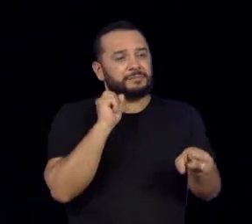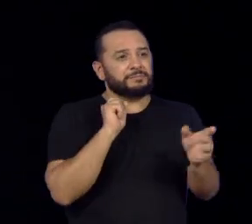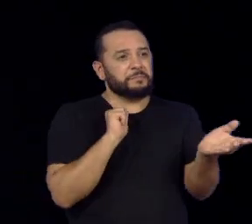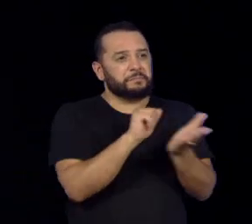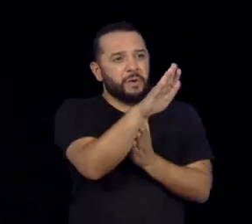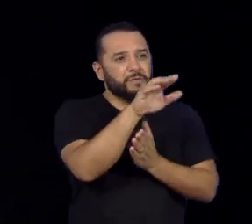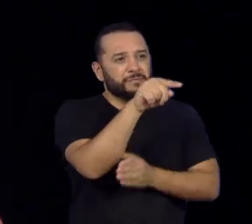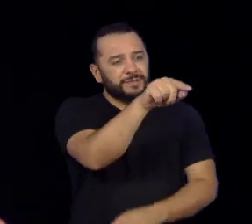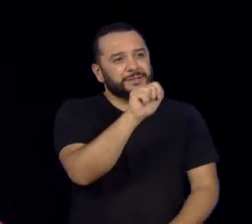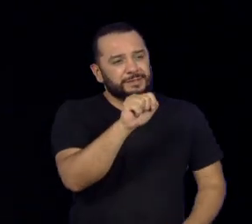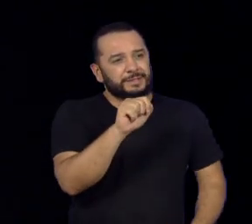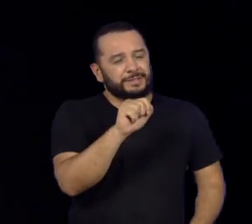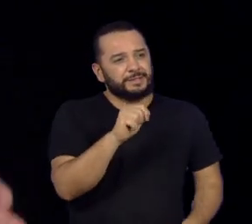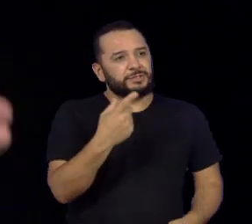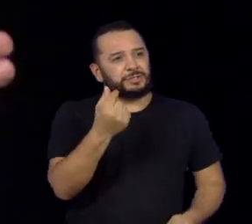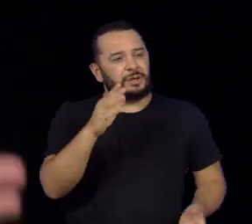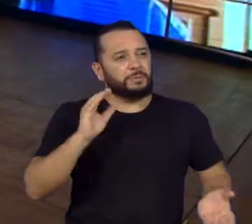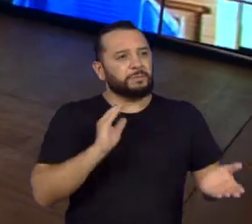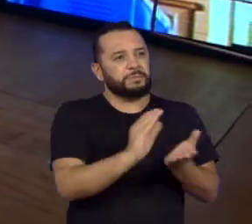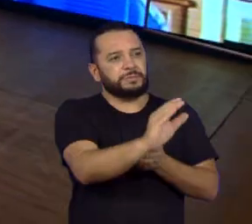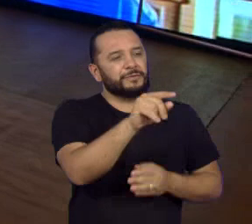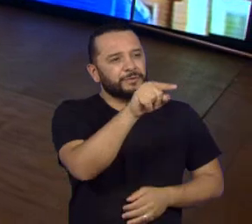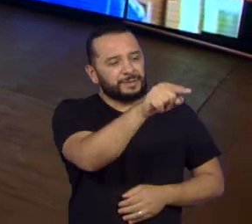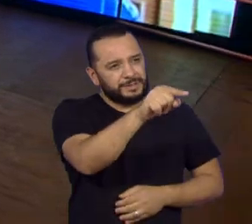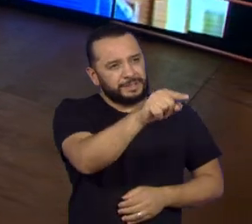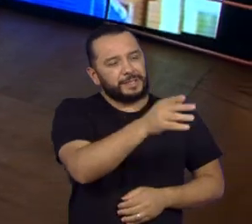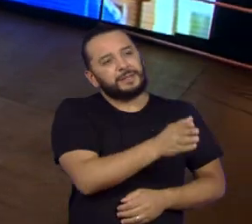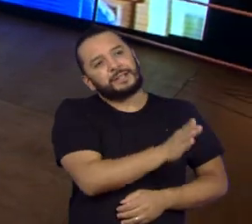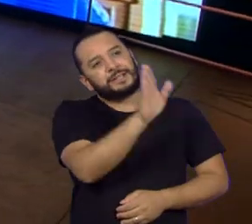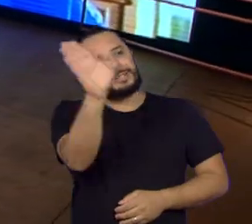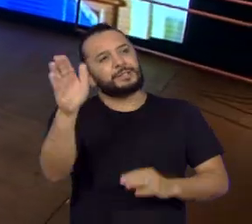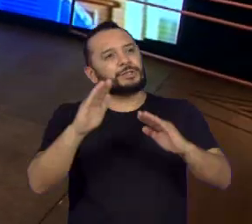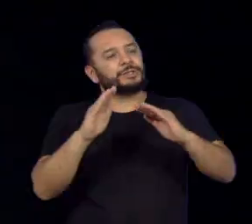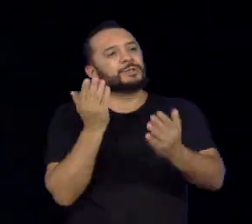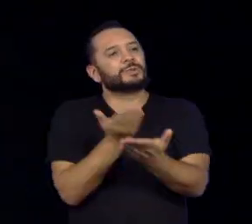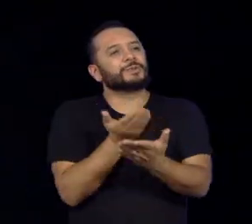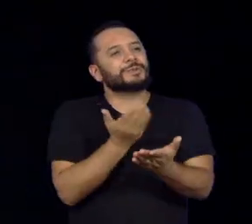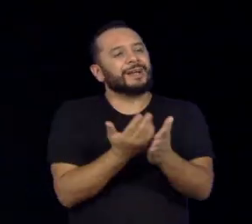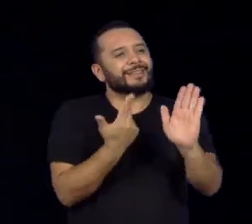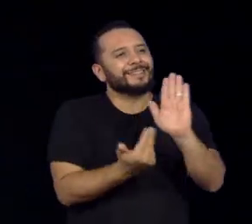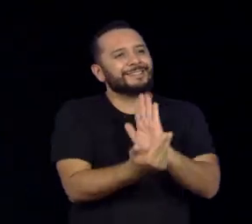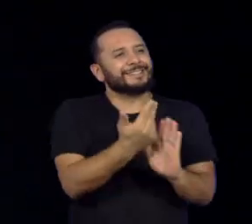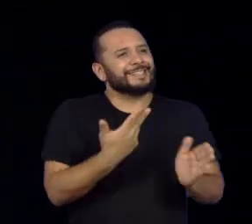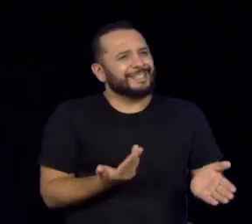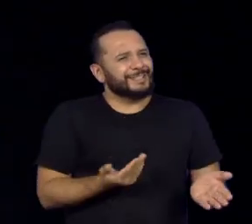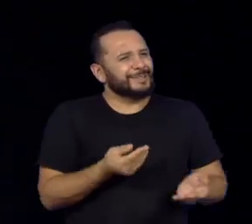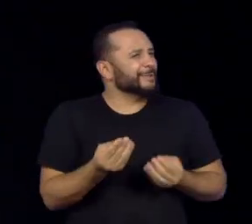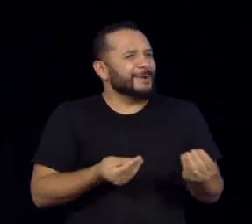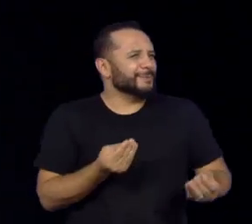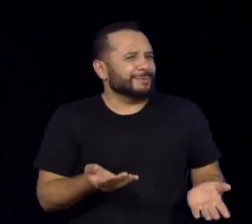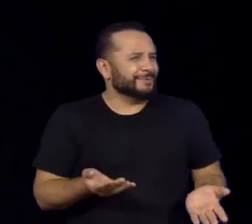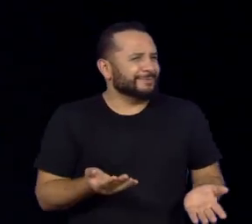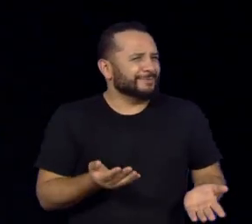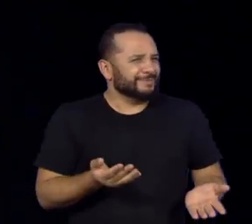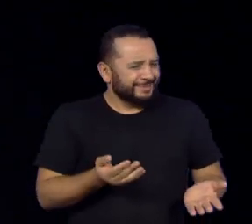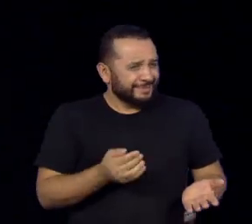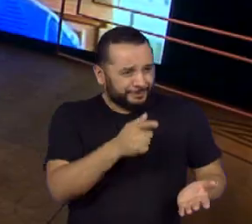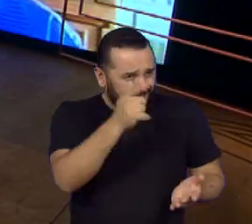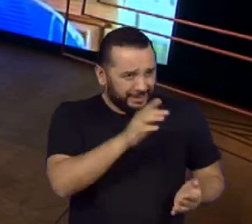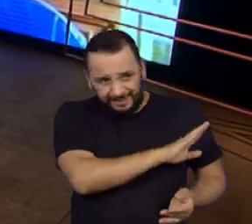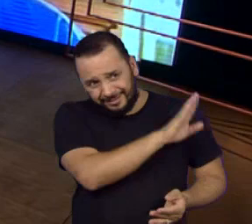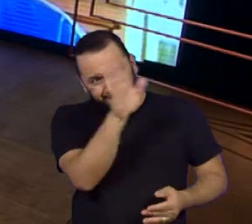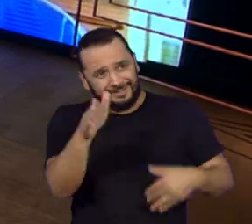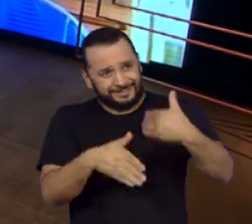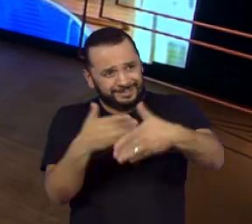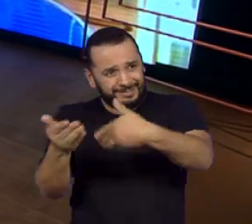demitiu e te deu uma indenização para que você fosse estudar desenho. Mas as coisas parece que não caminharam